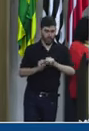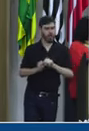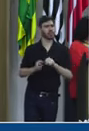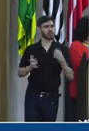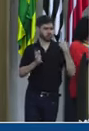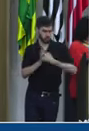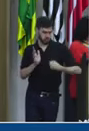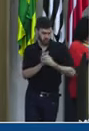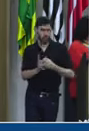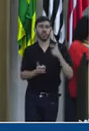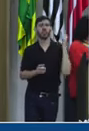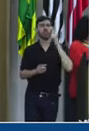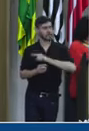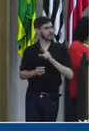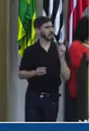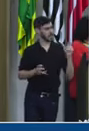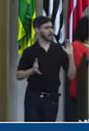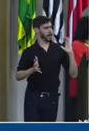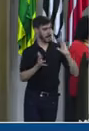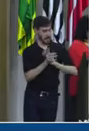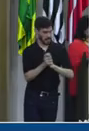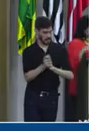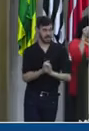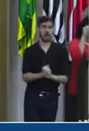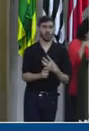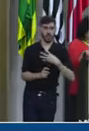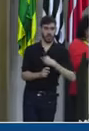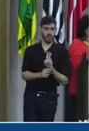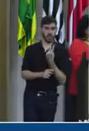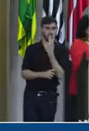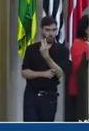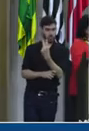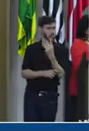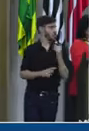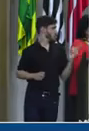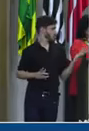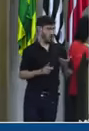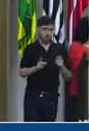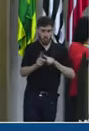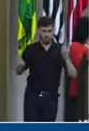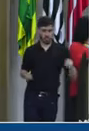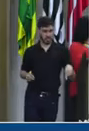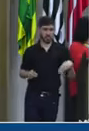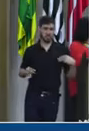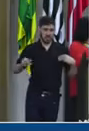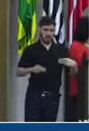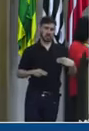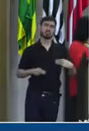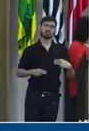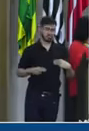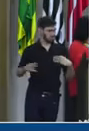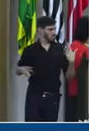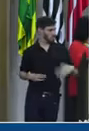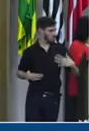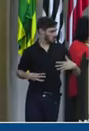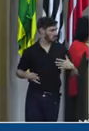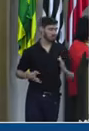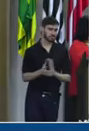muito. Casado, pai de 2 filhos. Kakatsa hoje é servidor do ministério. É, um grande servidor.